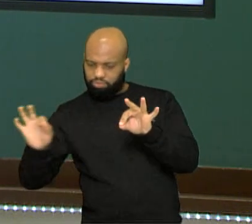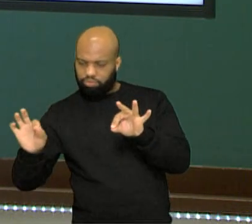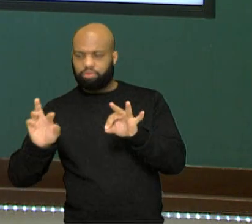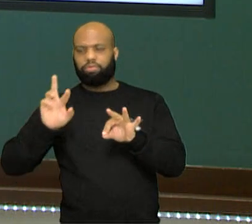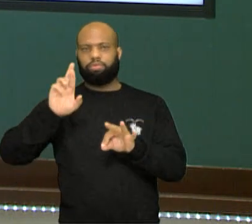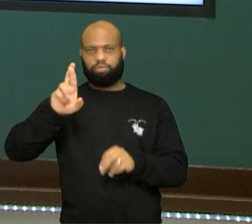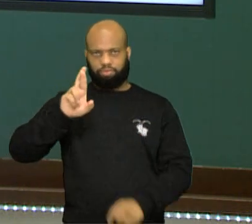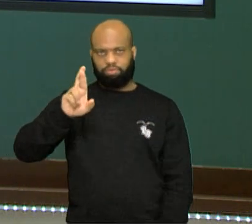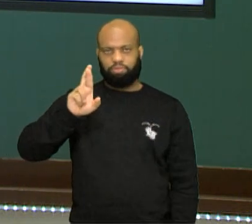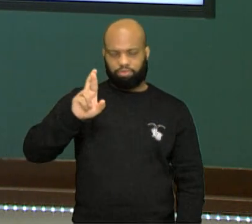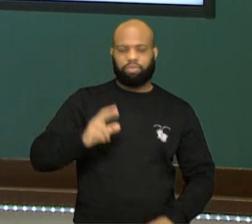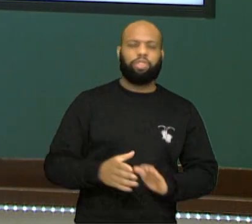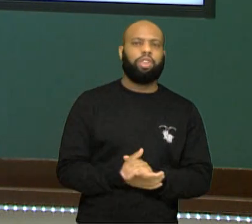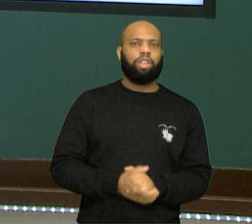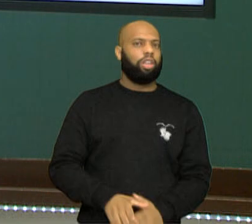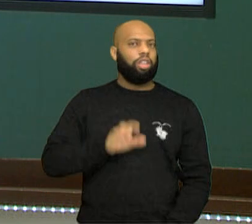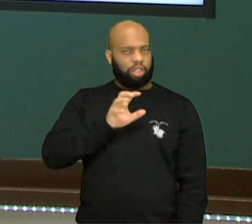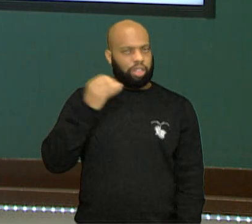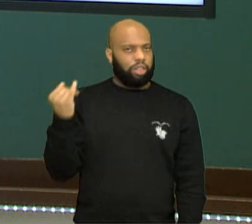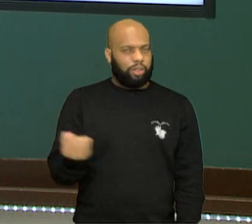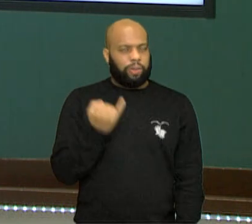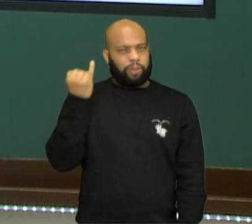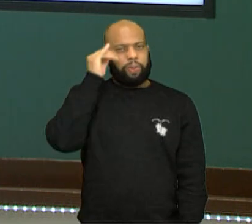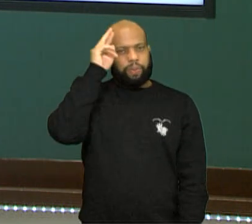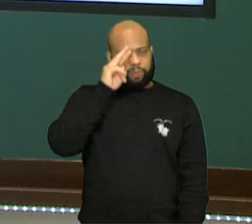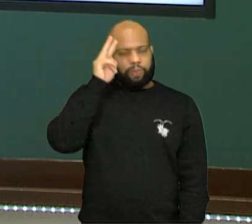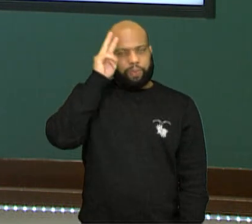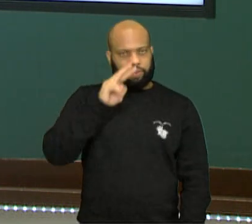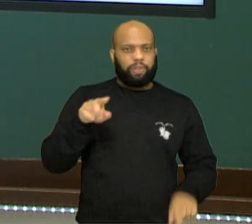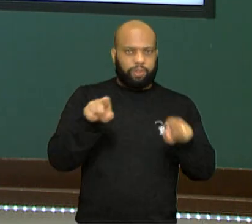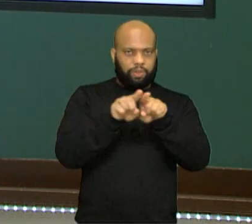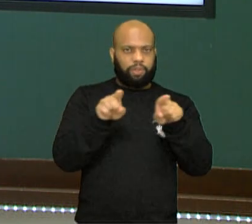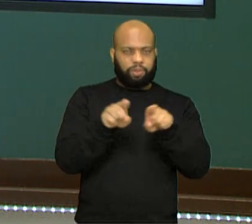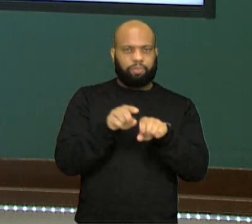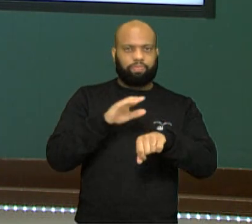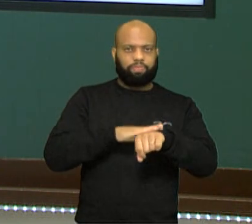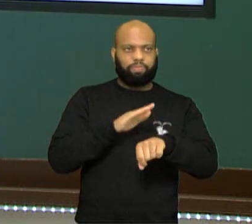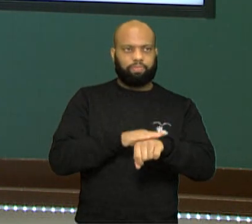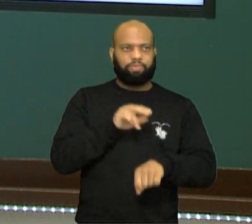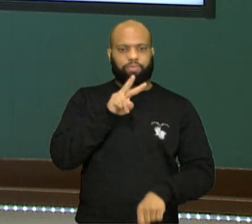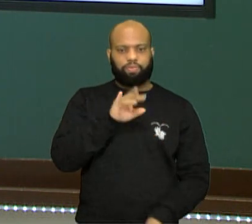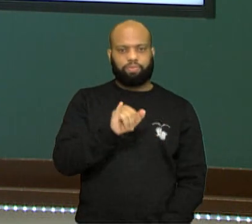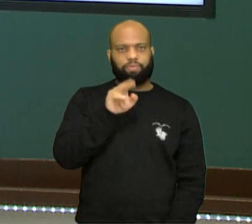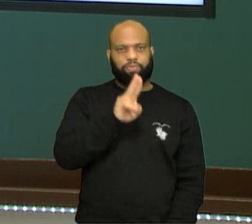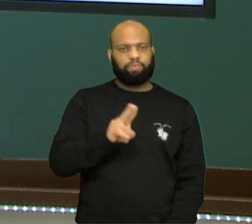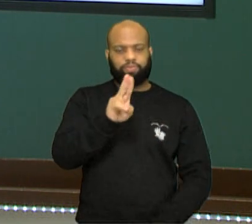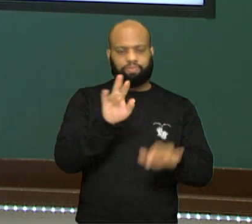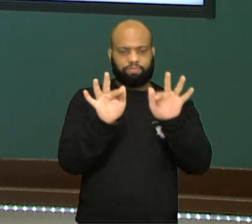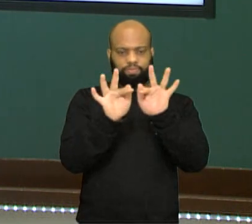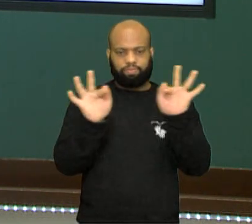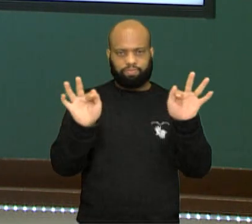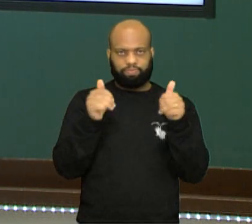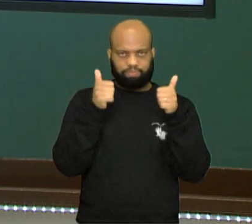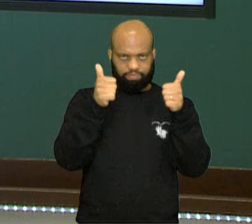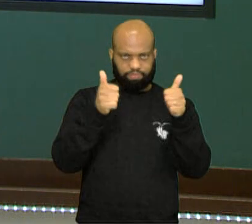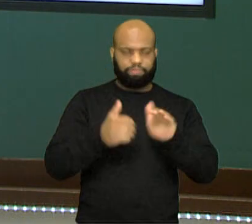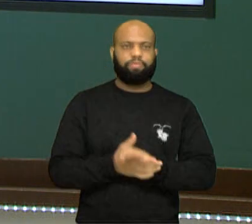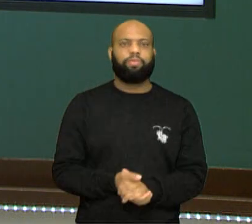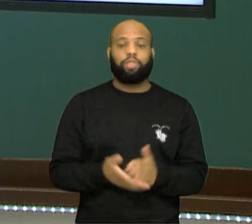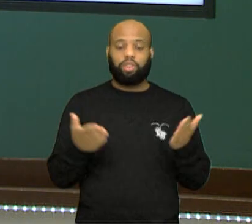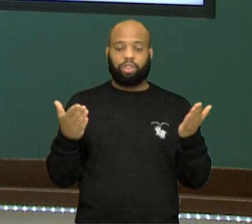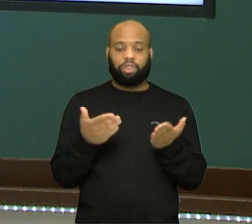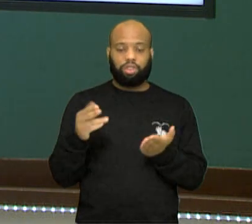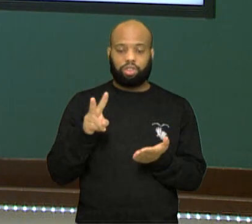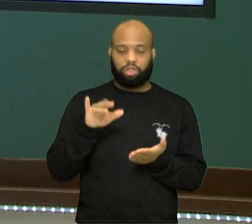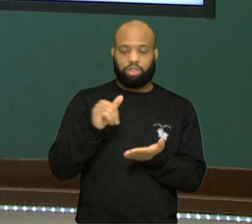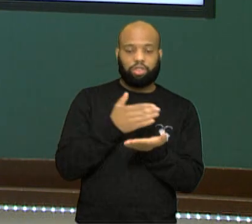são os conceitos mais importantes para nós termos ali na aplicação da nossa formulazinha. Tranquilo, gente? Então vamos começar